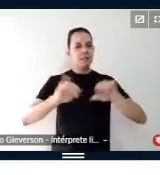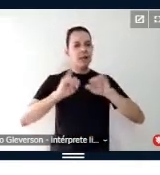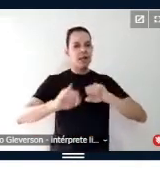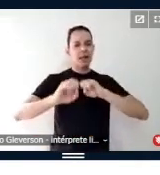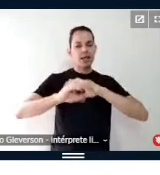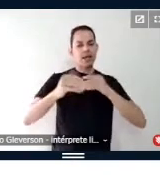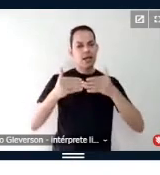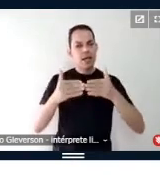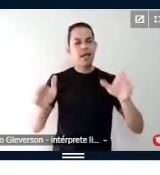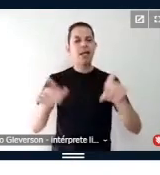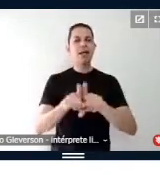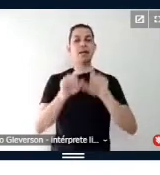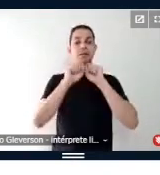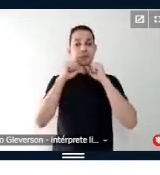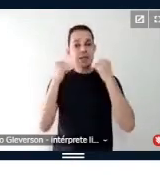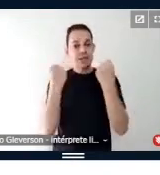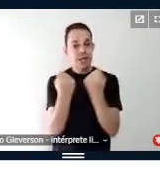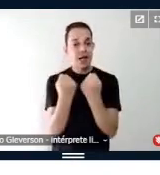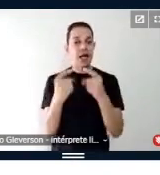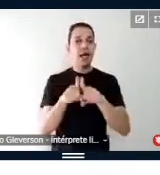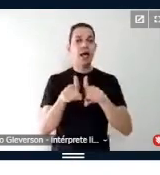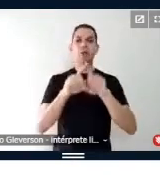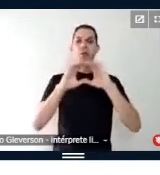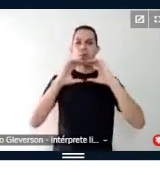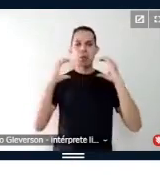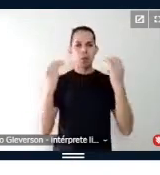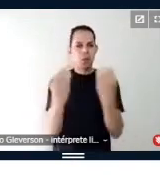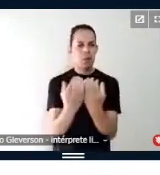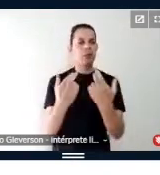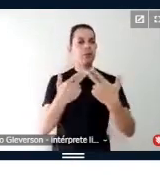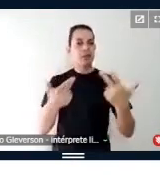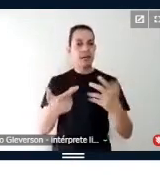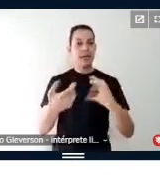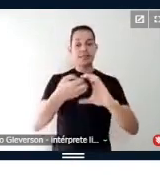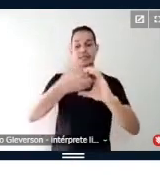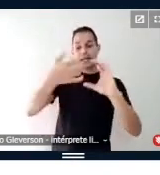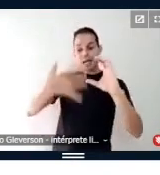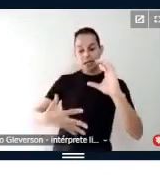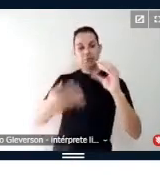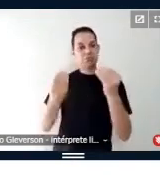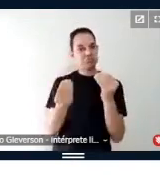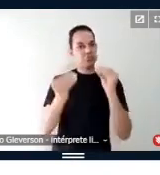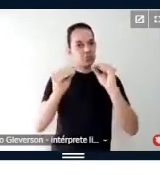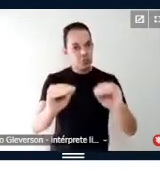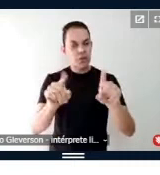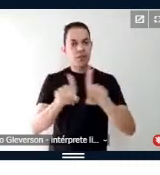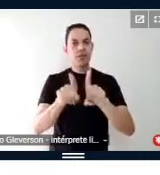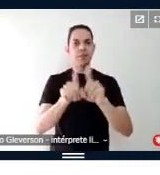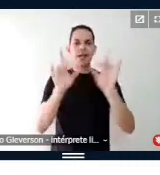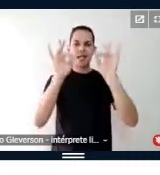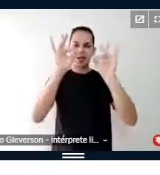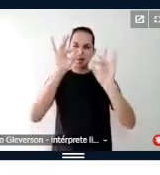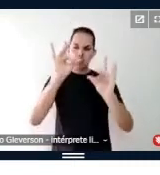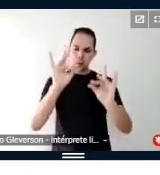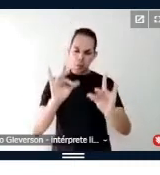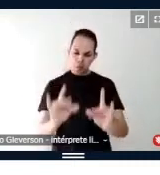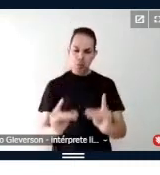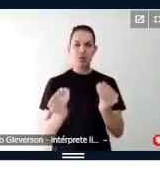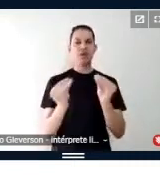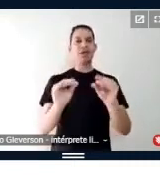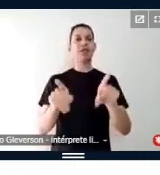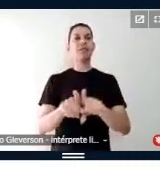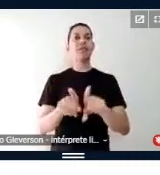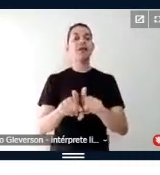seminários, congressos, então eu coloco aí as características, as especificidades da interpretação e quais seriam os